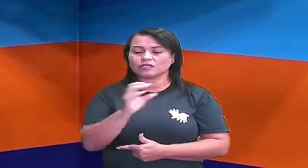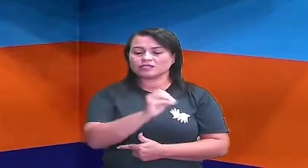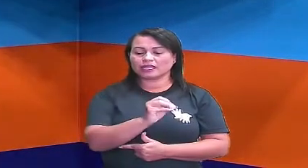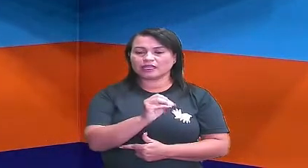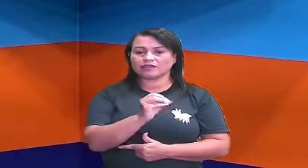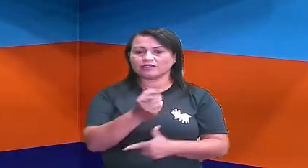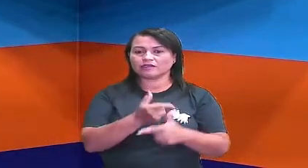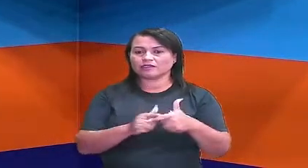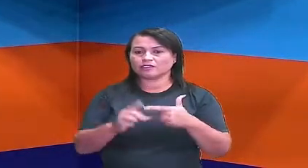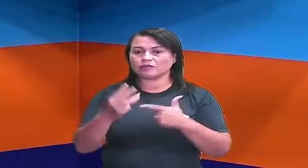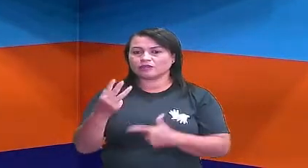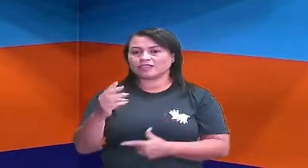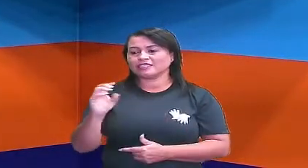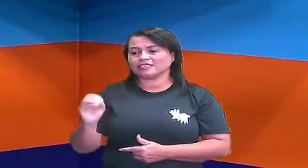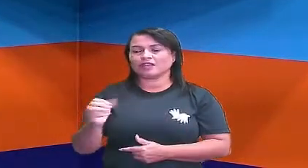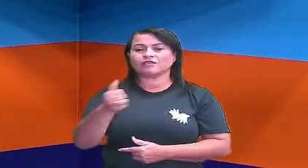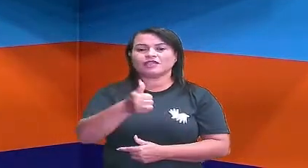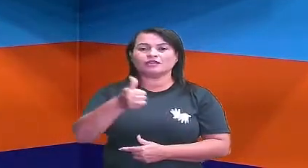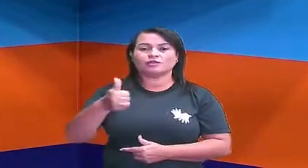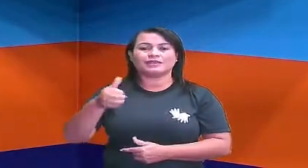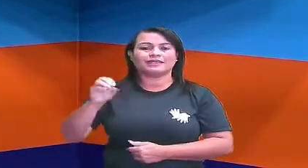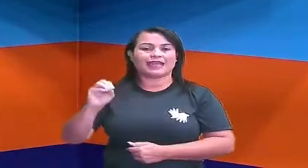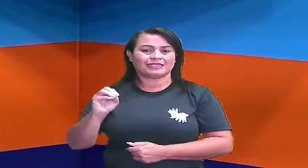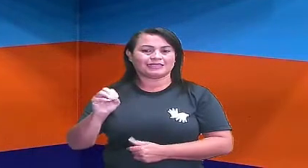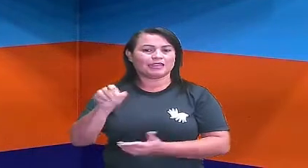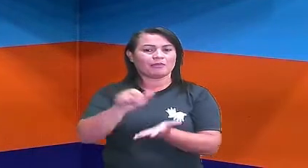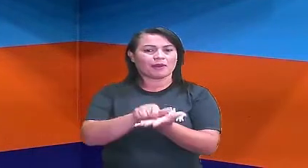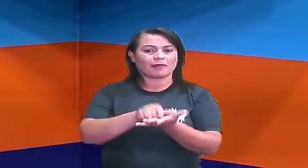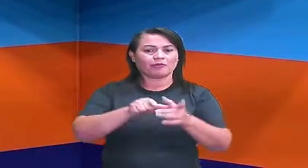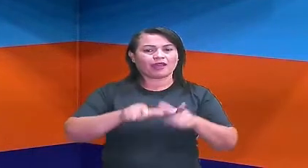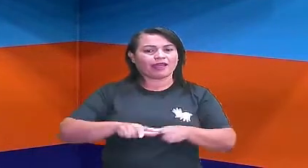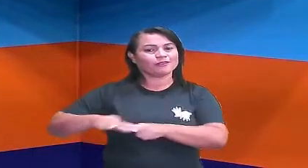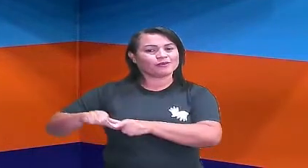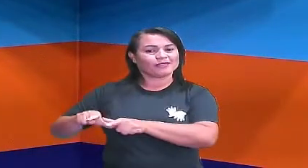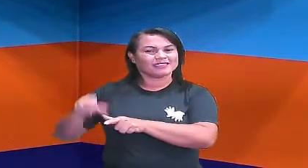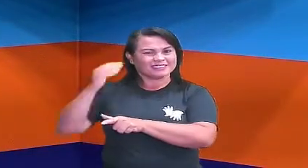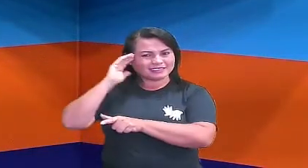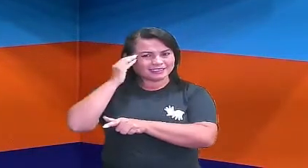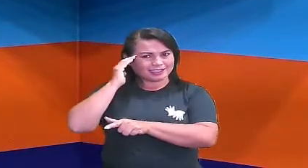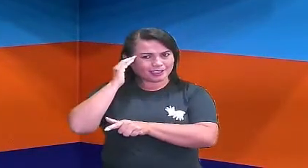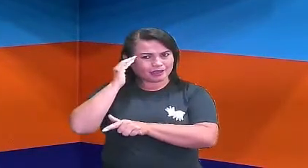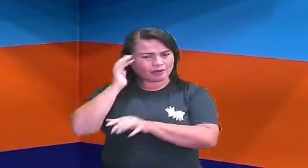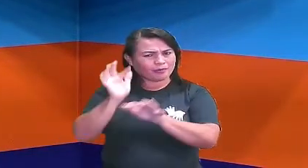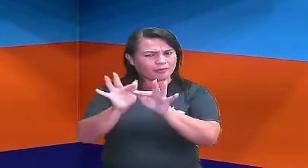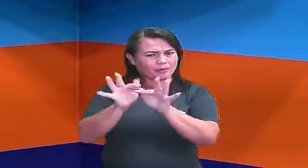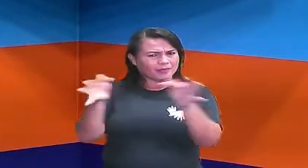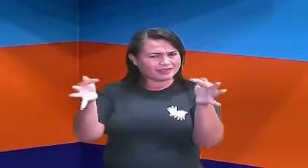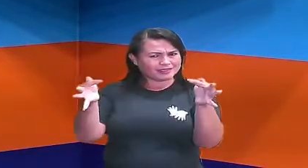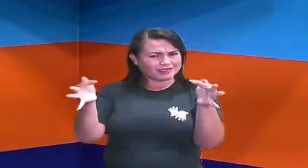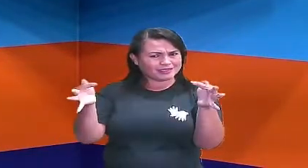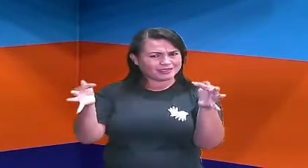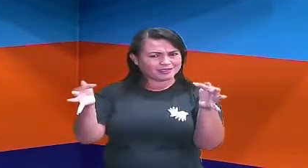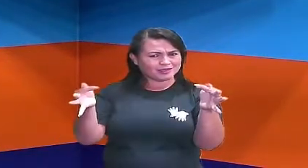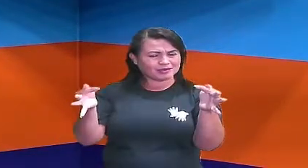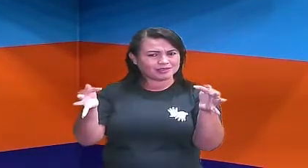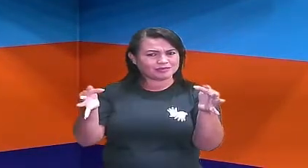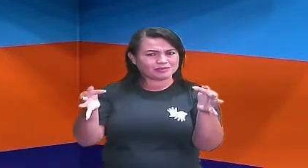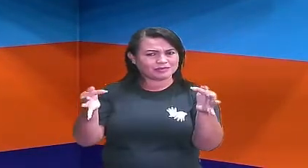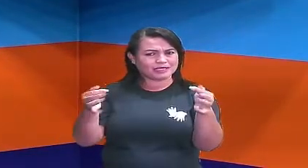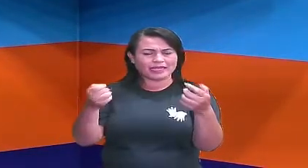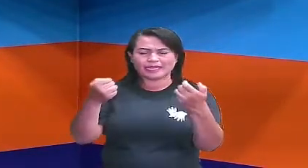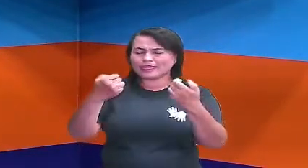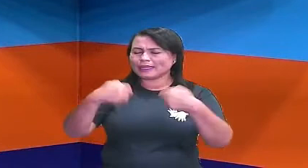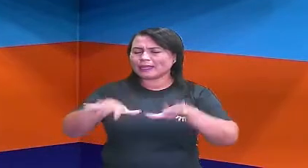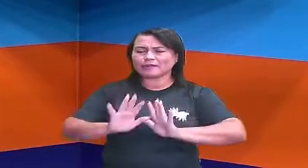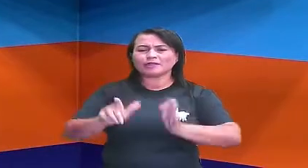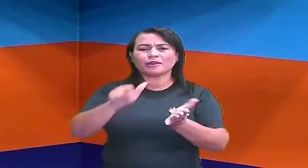3, 0. 110 cartões. Deu para entender? Bem práticozinho. Não usei nem